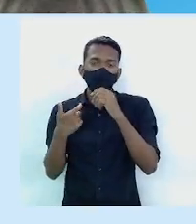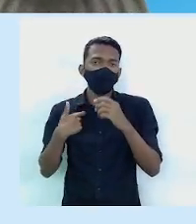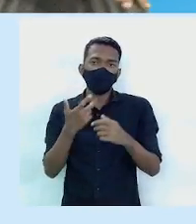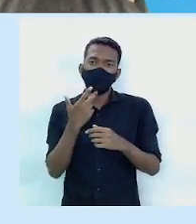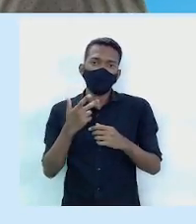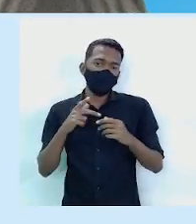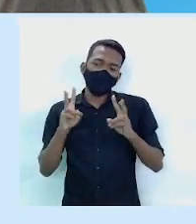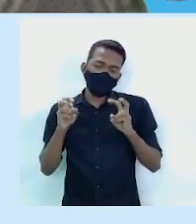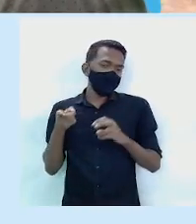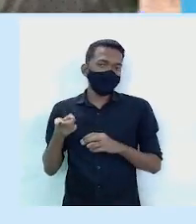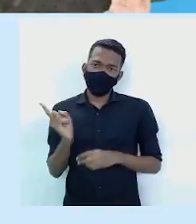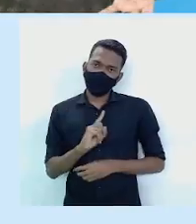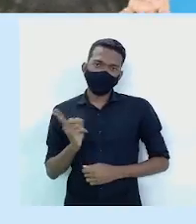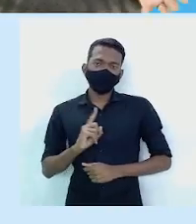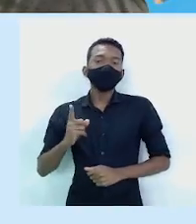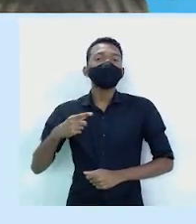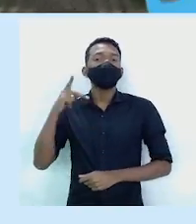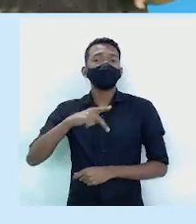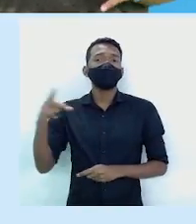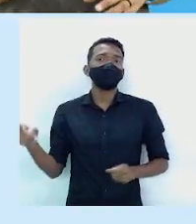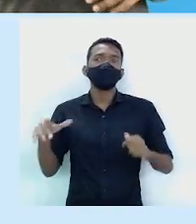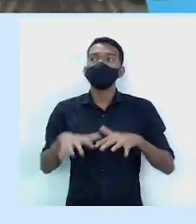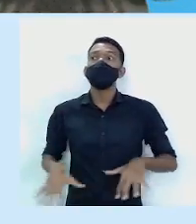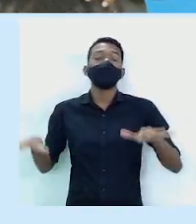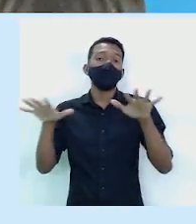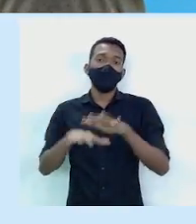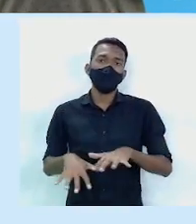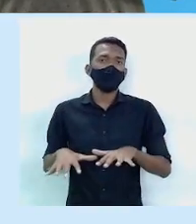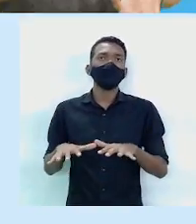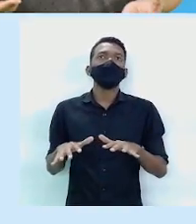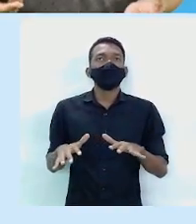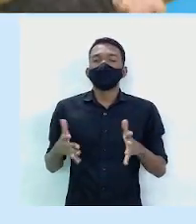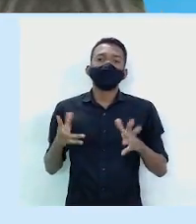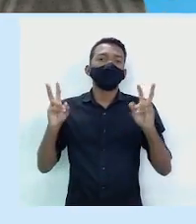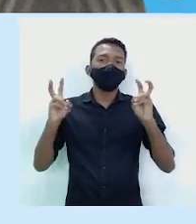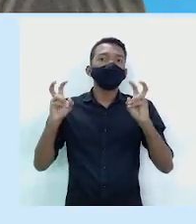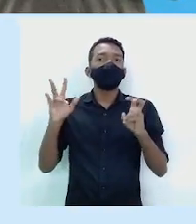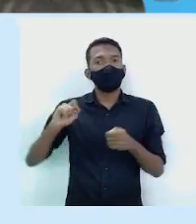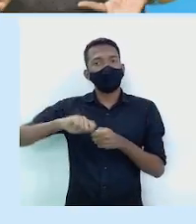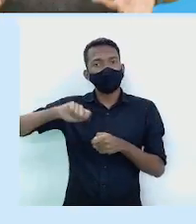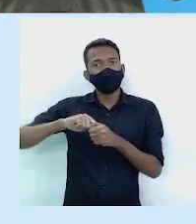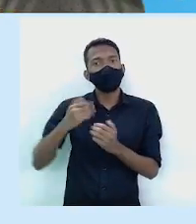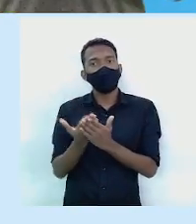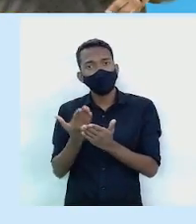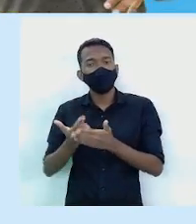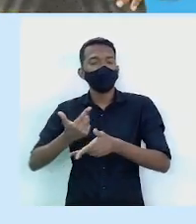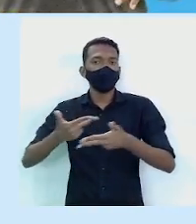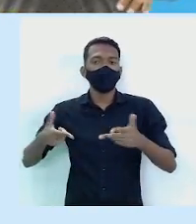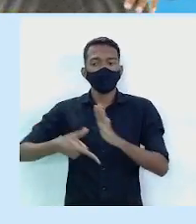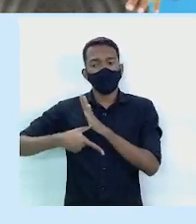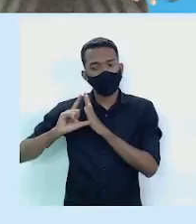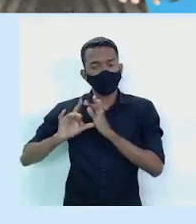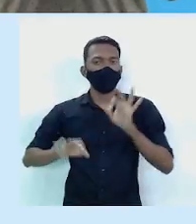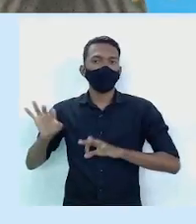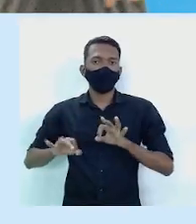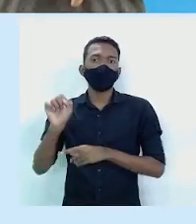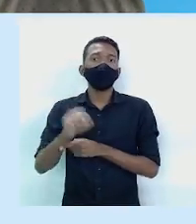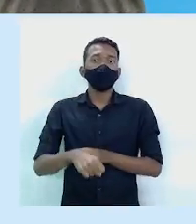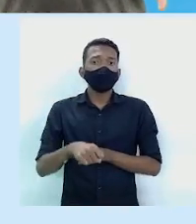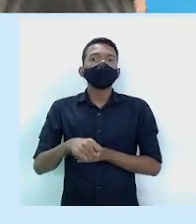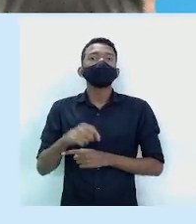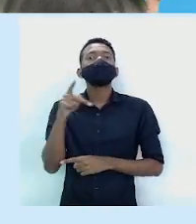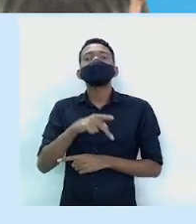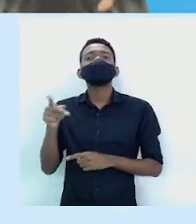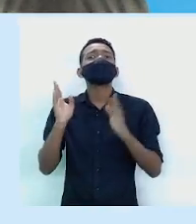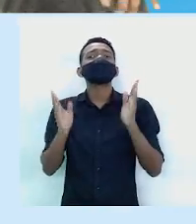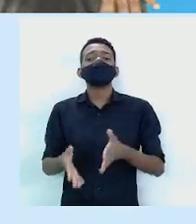caso, né? Os professores, de forma geral, quando vão fazer uma aula, eles se organizam antes. Os professores, eles não